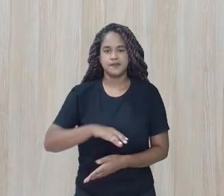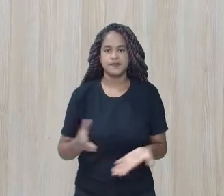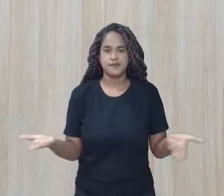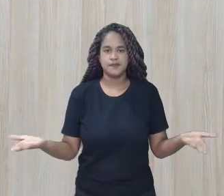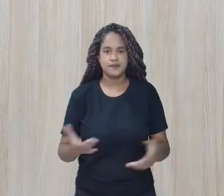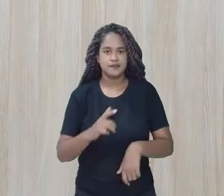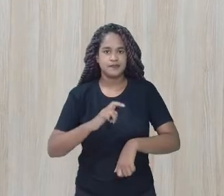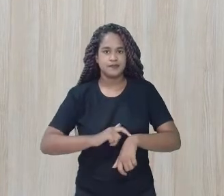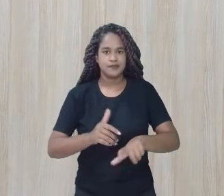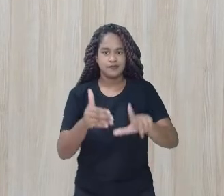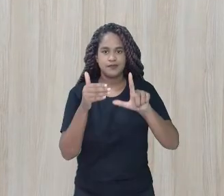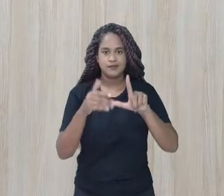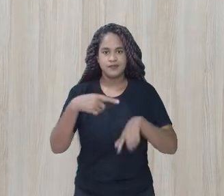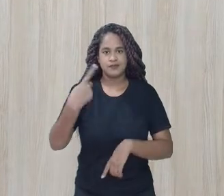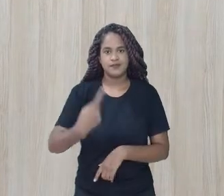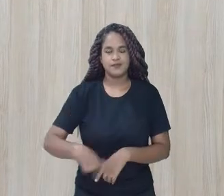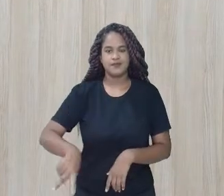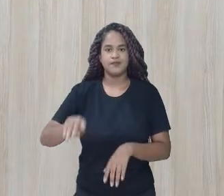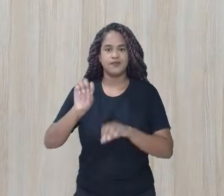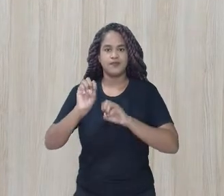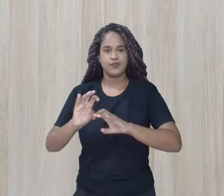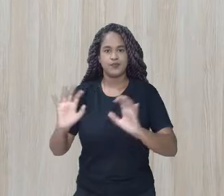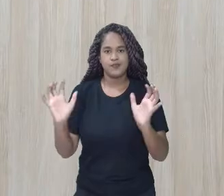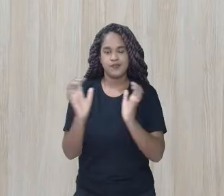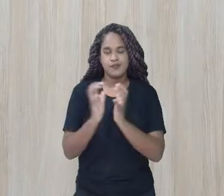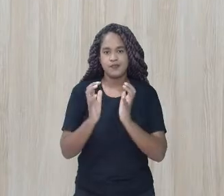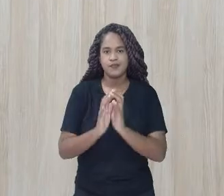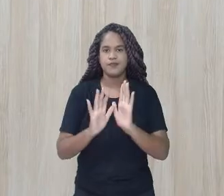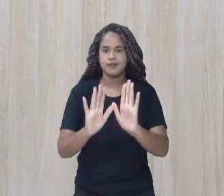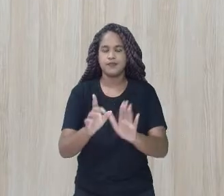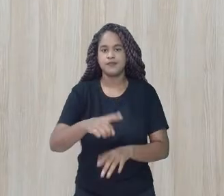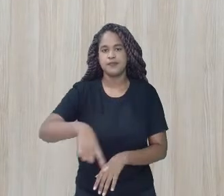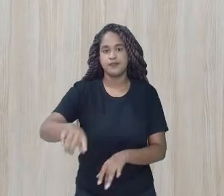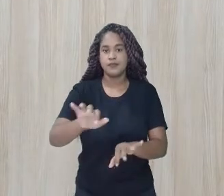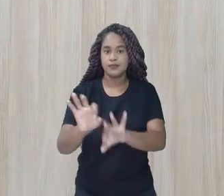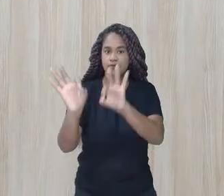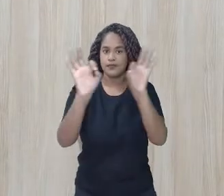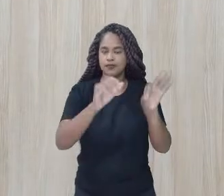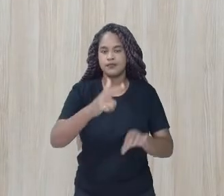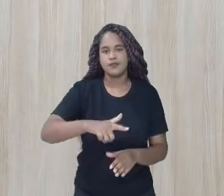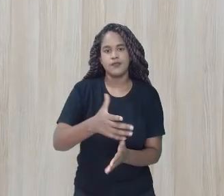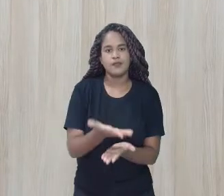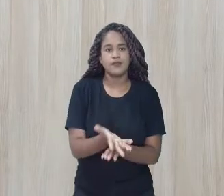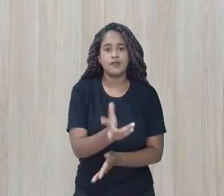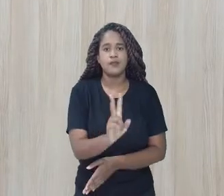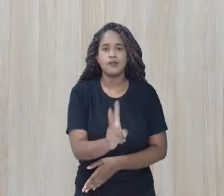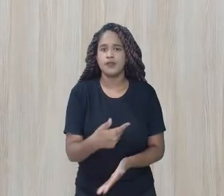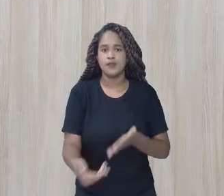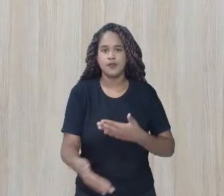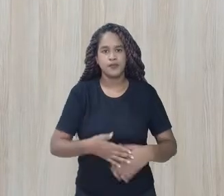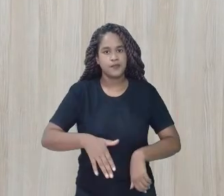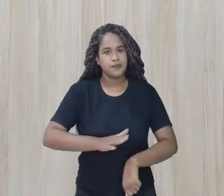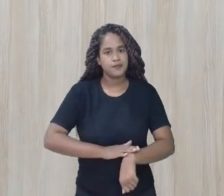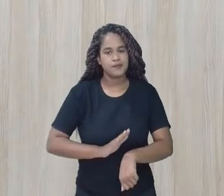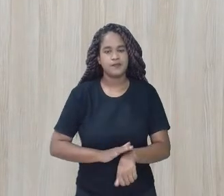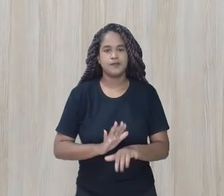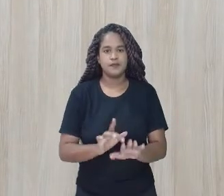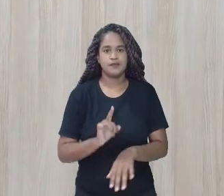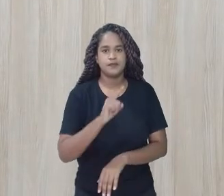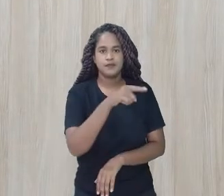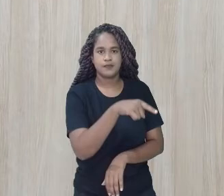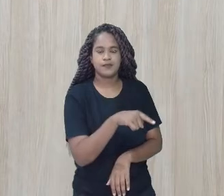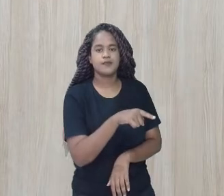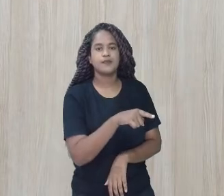vivo dos nossos estúdios do Educa Recife, mas você pode reassistir essa aula sempre e quando quiser lá no